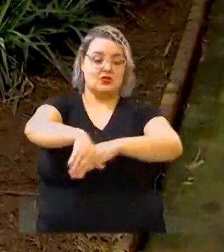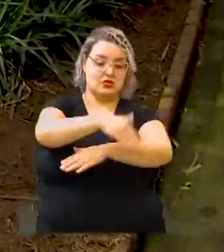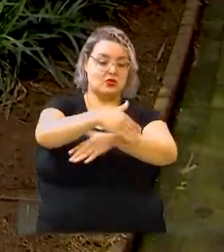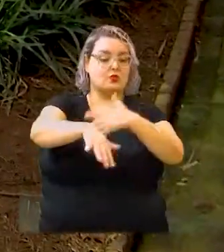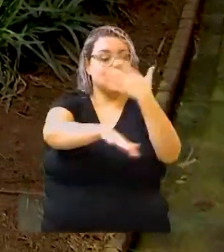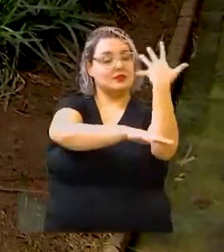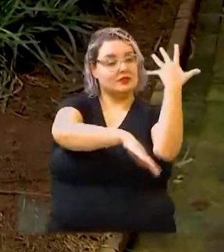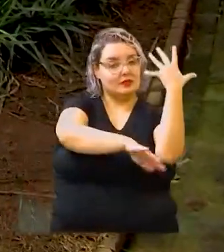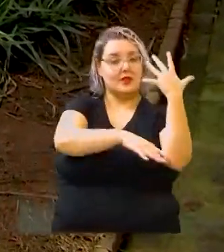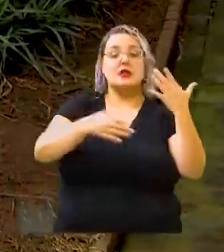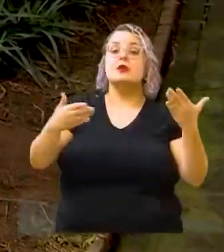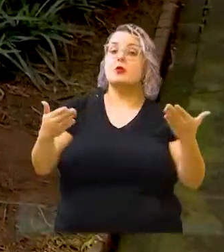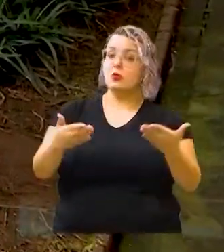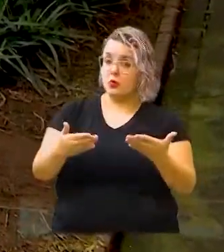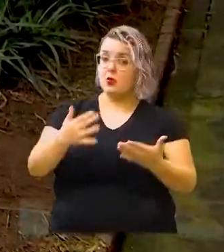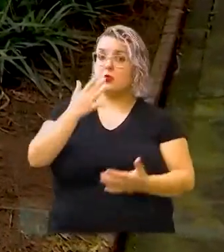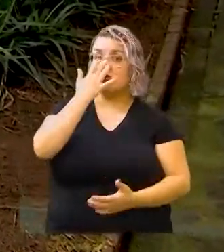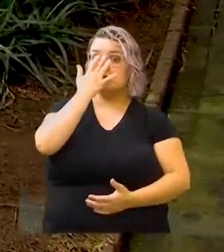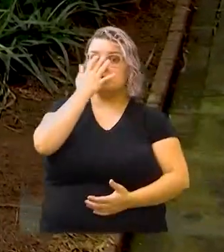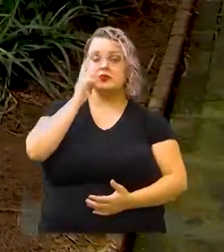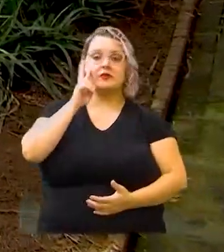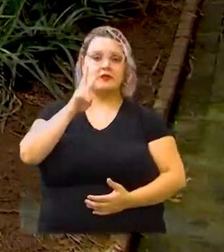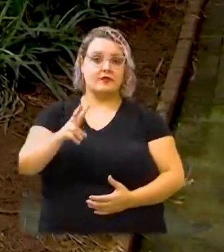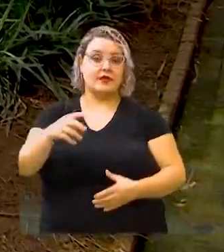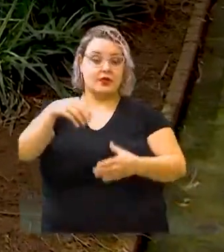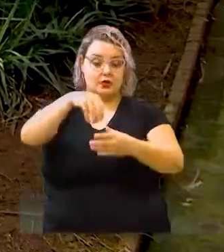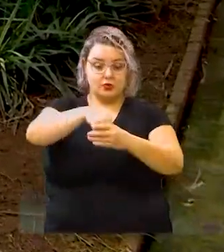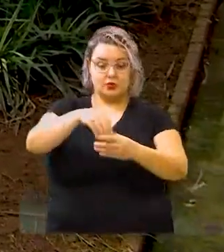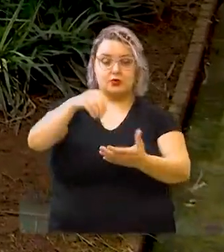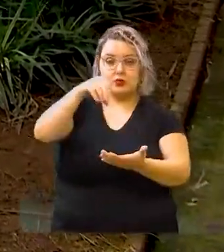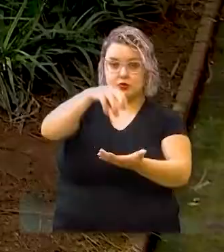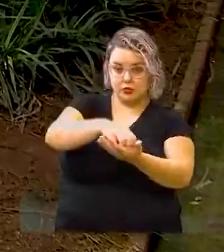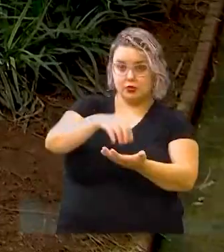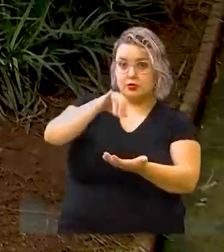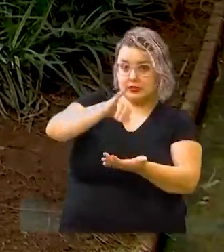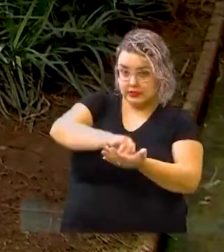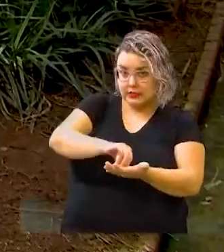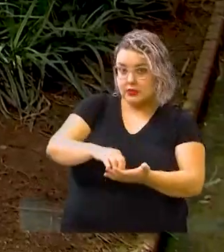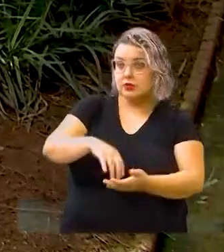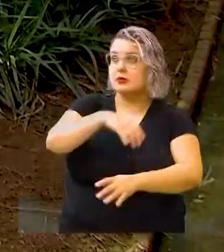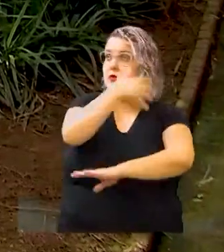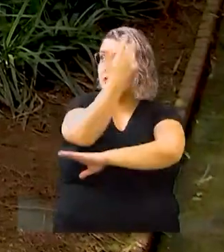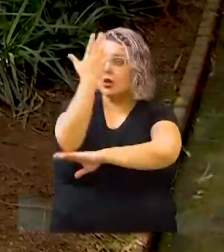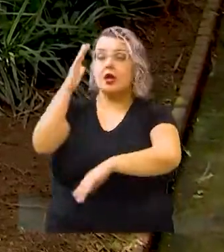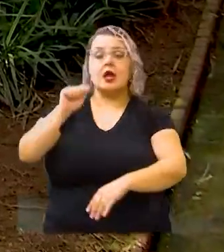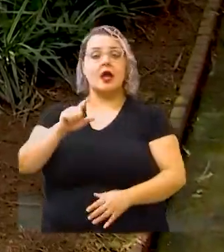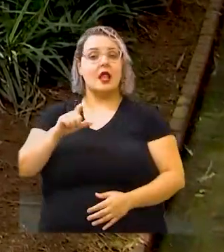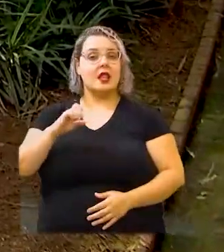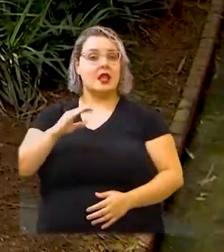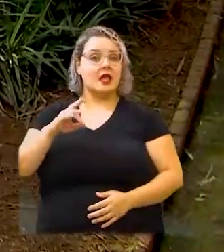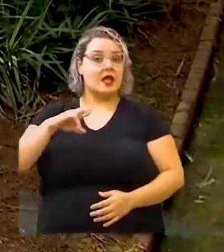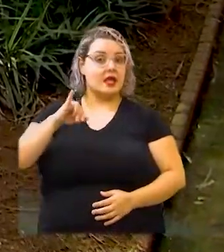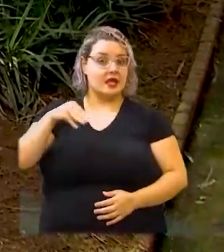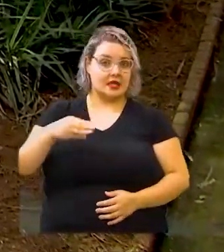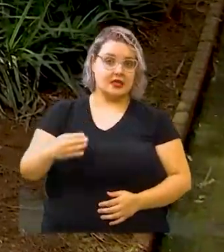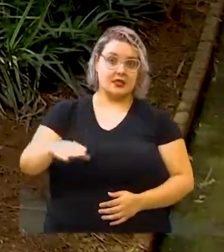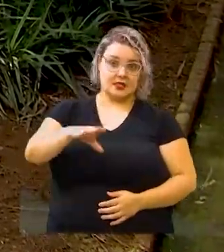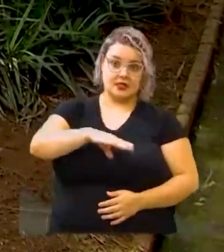ruas e praças. Então hoje a gente ainda vê no centro da cidade algumas árvores de alecrim de Campinas